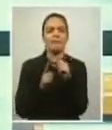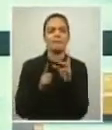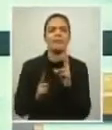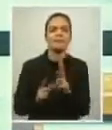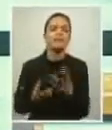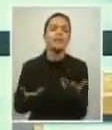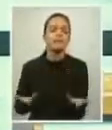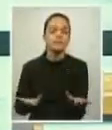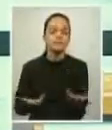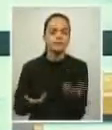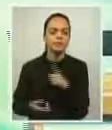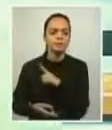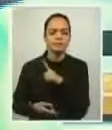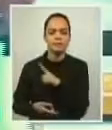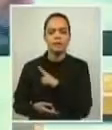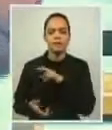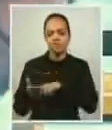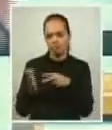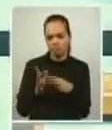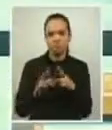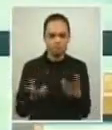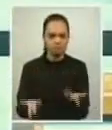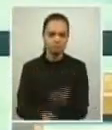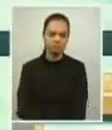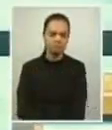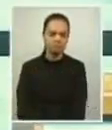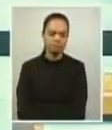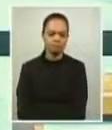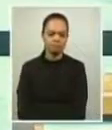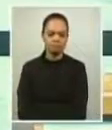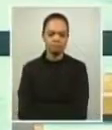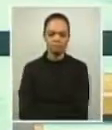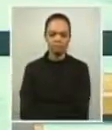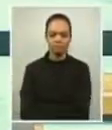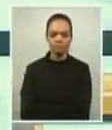comporta uma outra impressa que isso aqui por favor